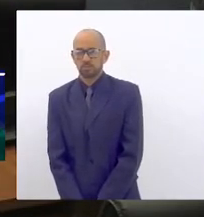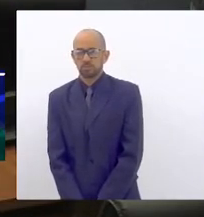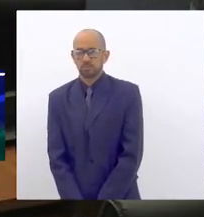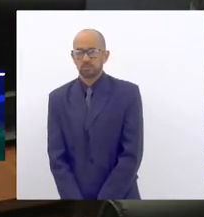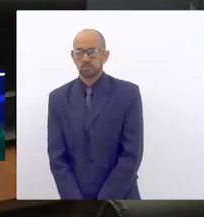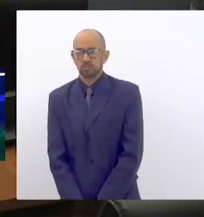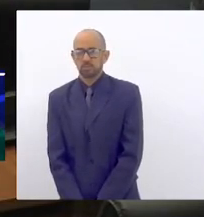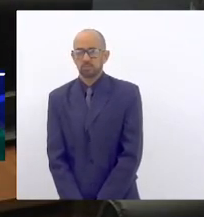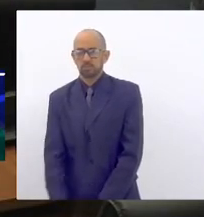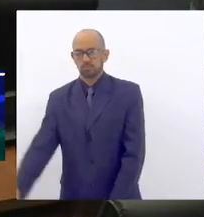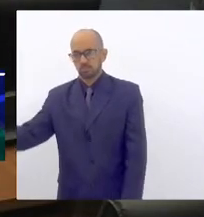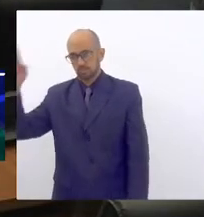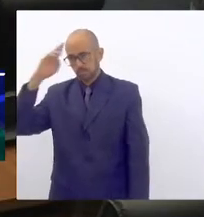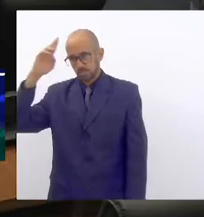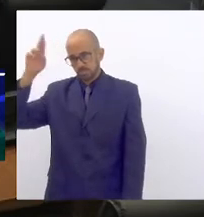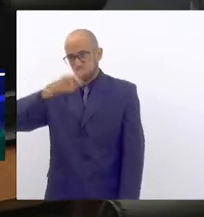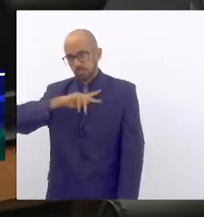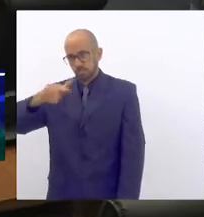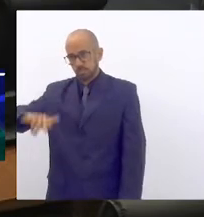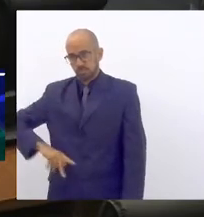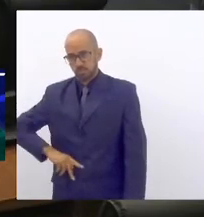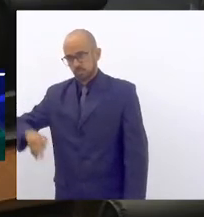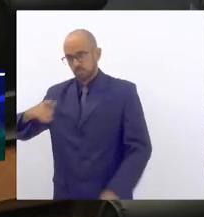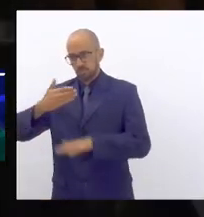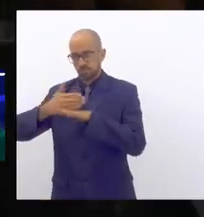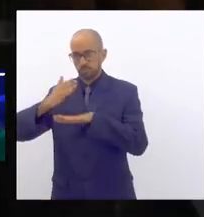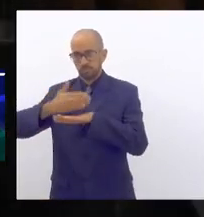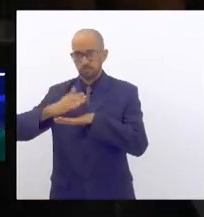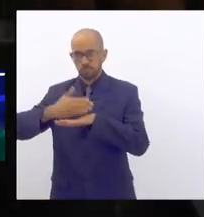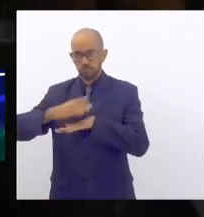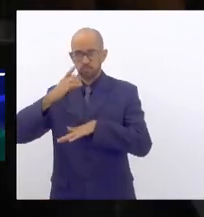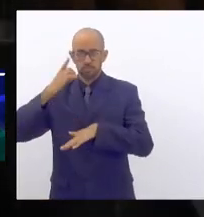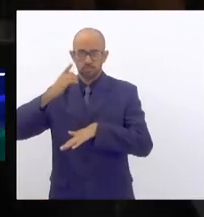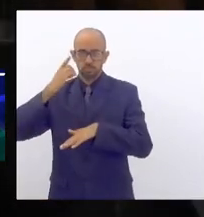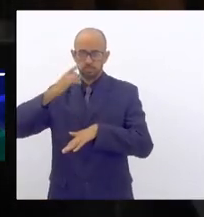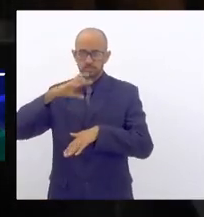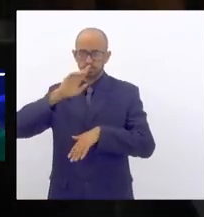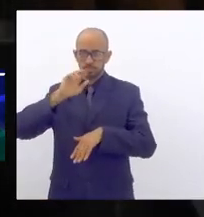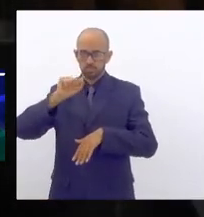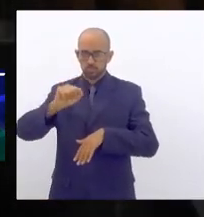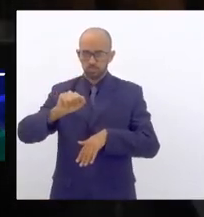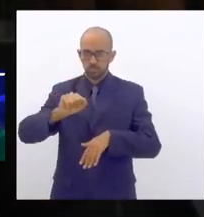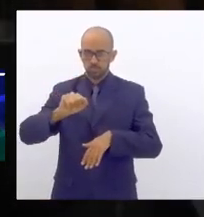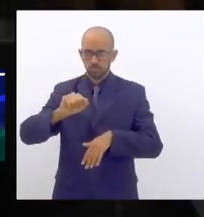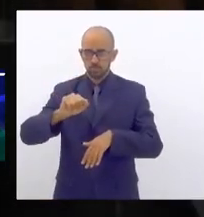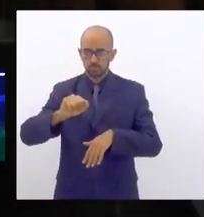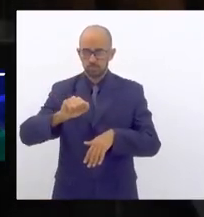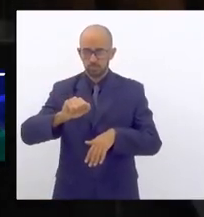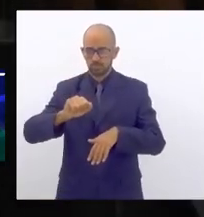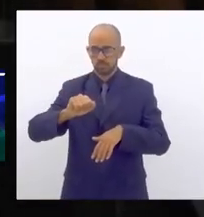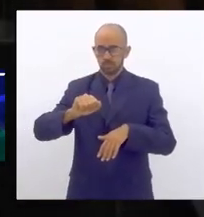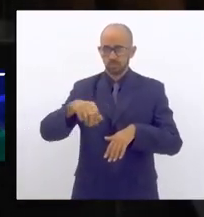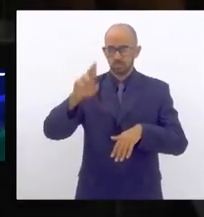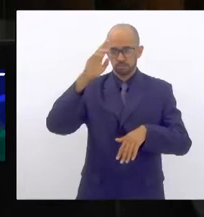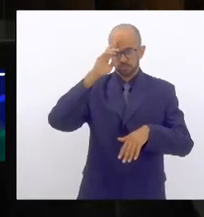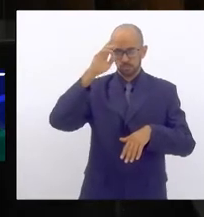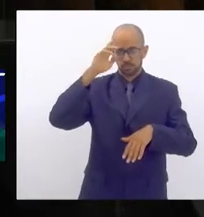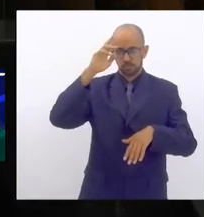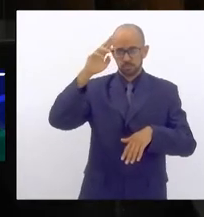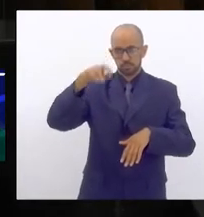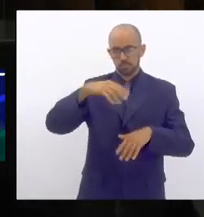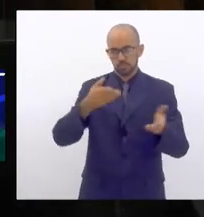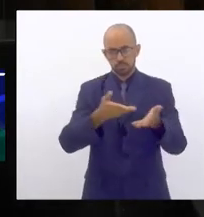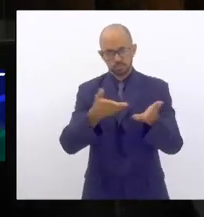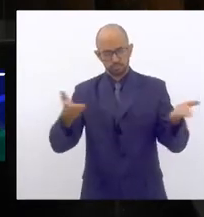Senhor presidente, em exercício, deputado Rodrigo Amorim, senhoras